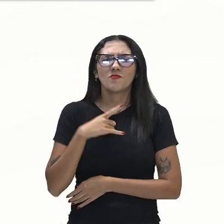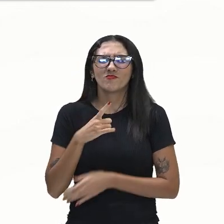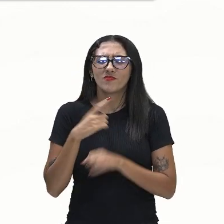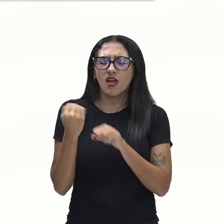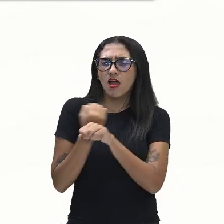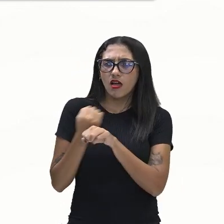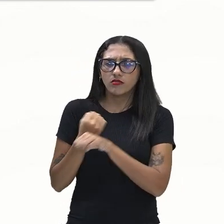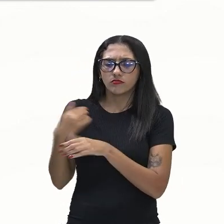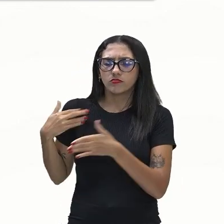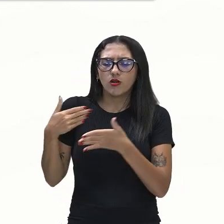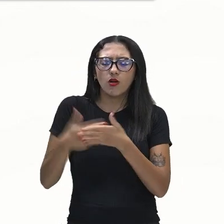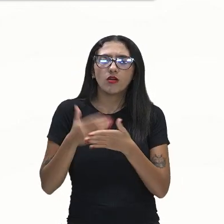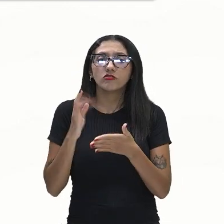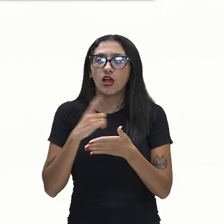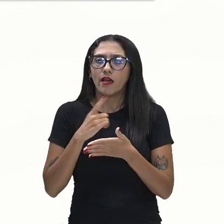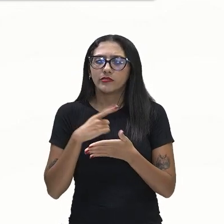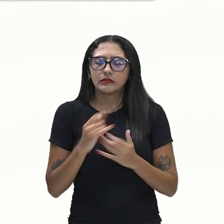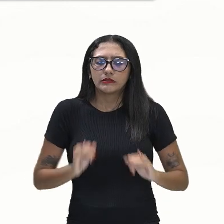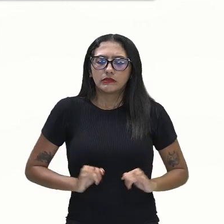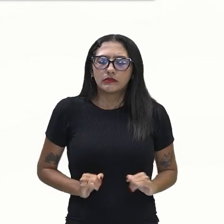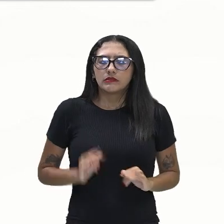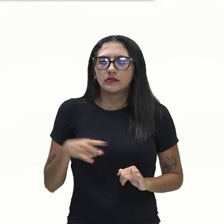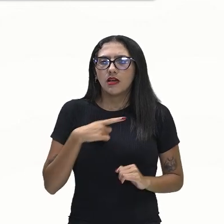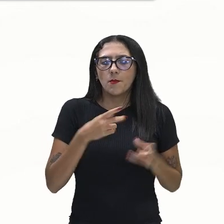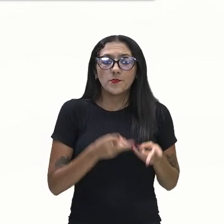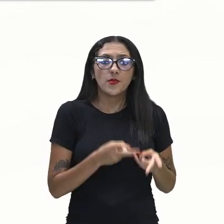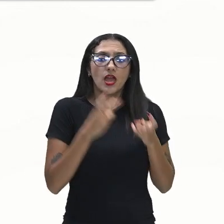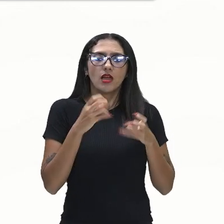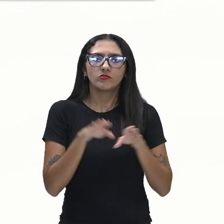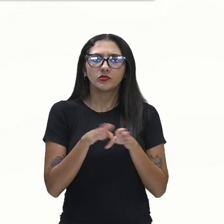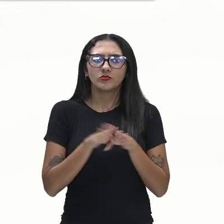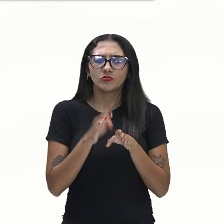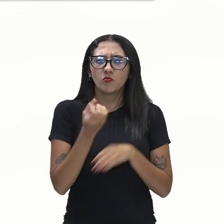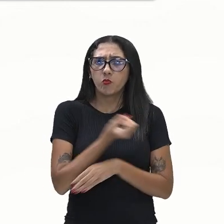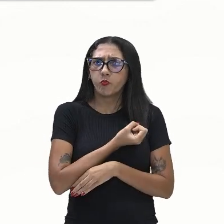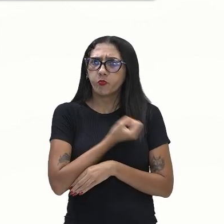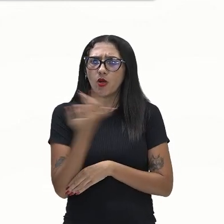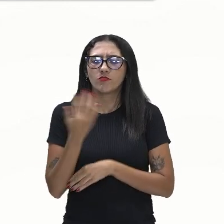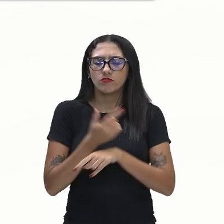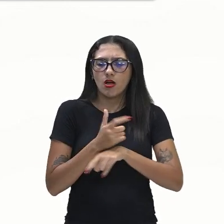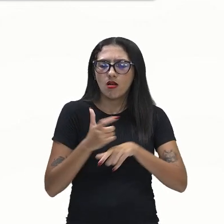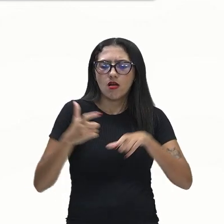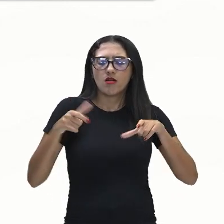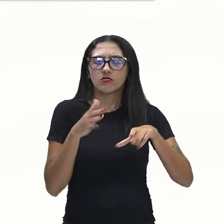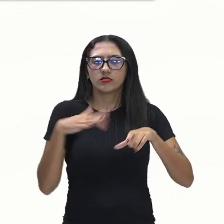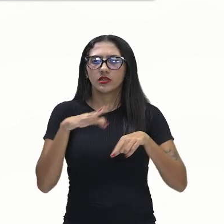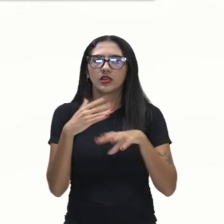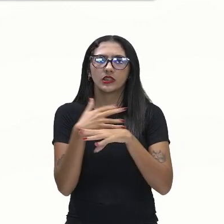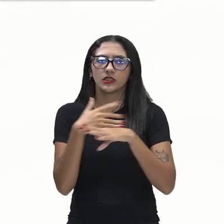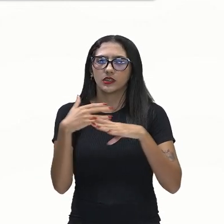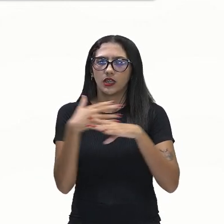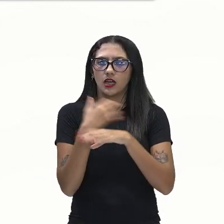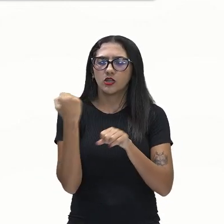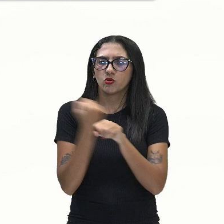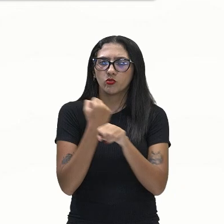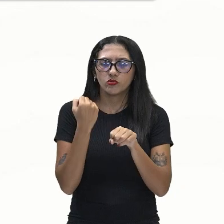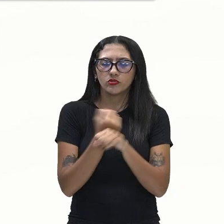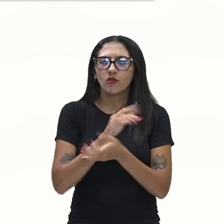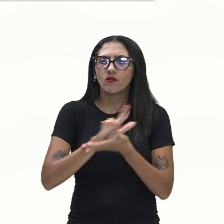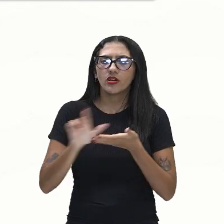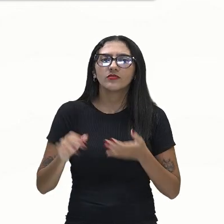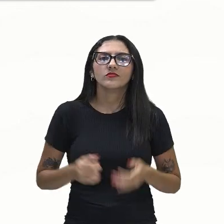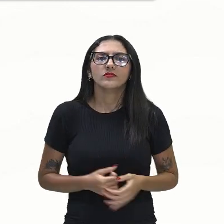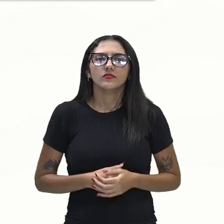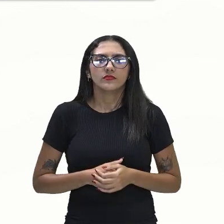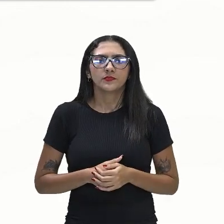sofrem com esses efeitos das migrações e crescimento desordenado das cidades, as atividades industriais que vão